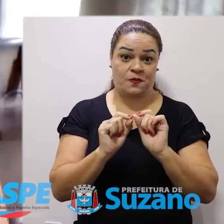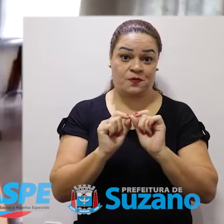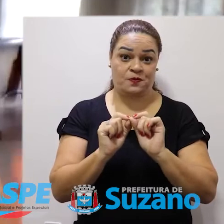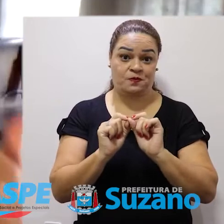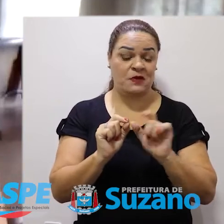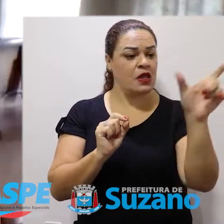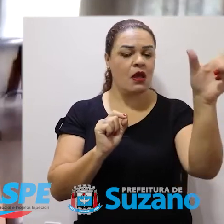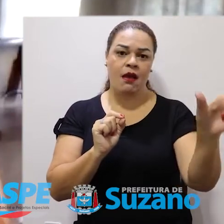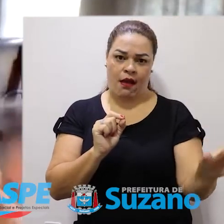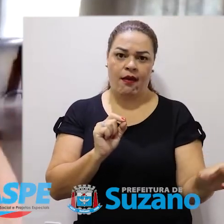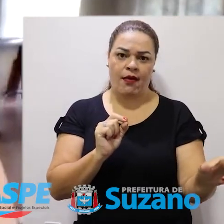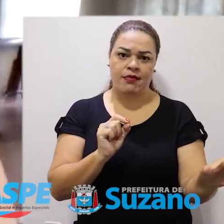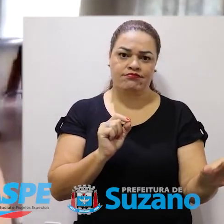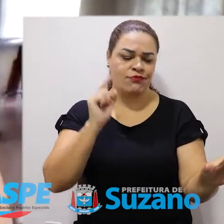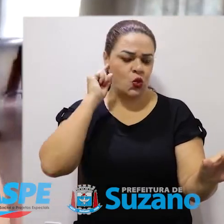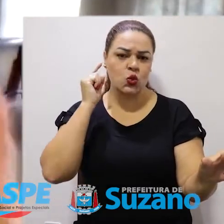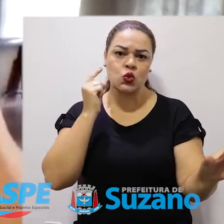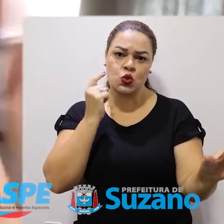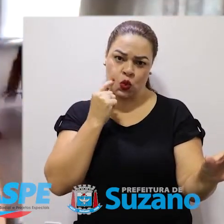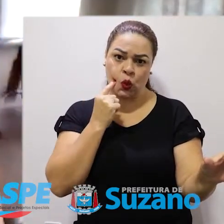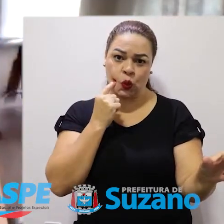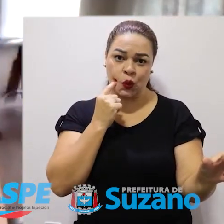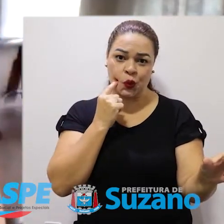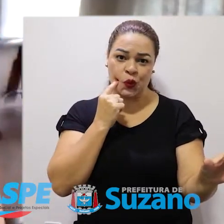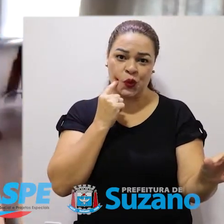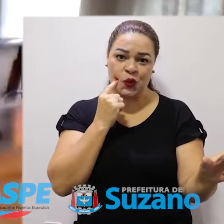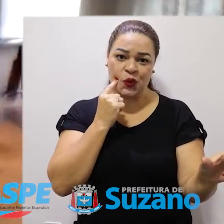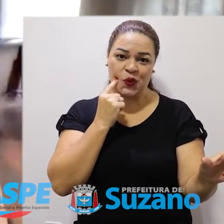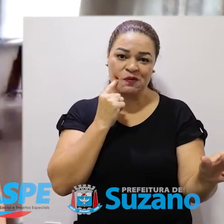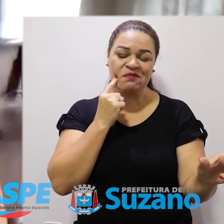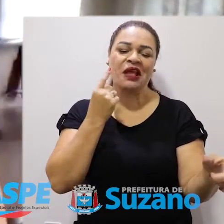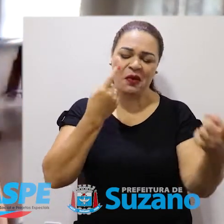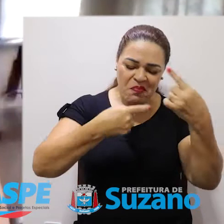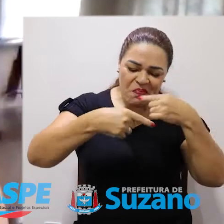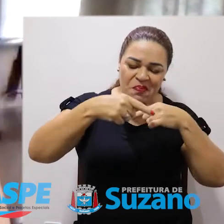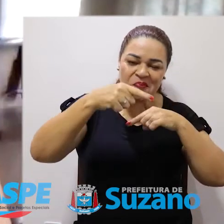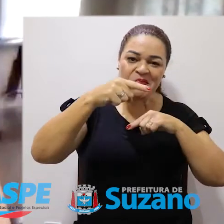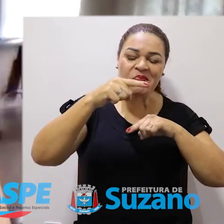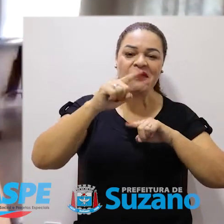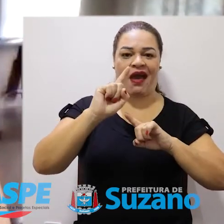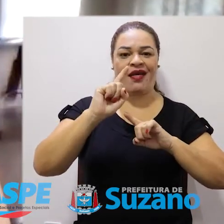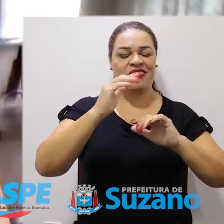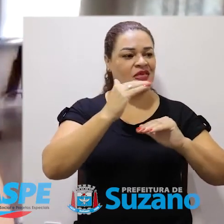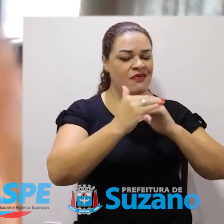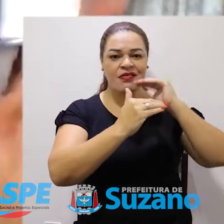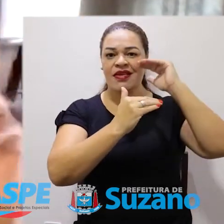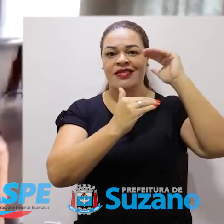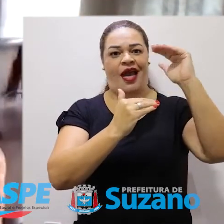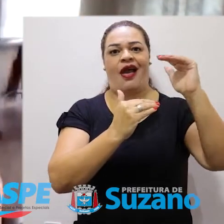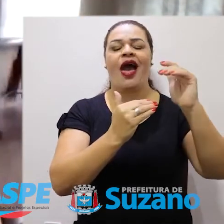está dizendo que essas pessoas são pessoas muito para além, né,